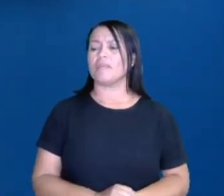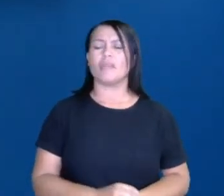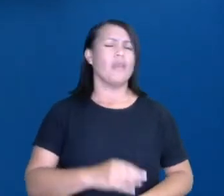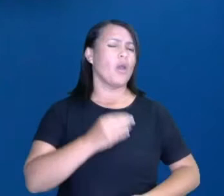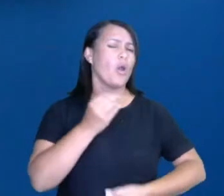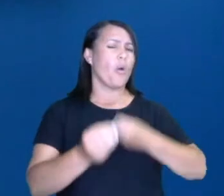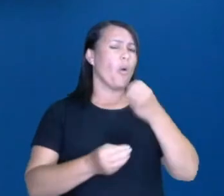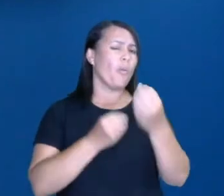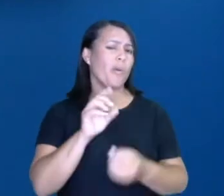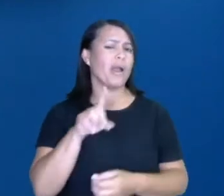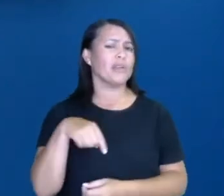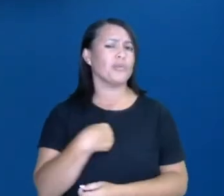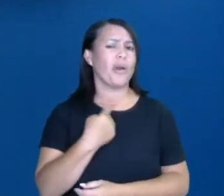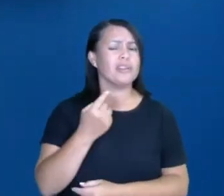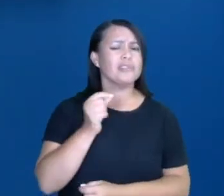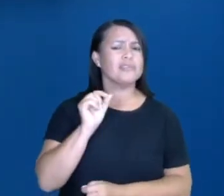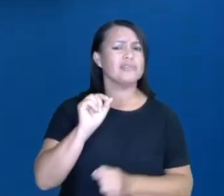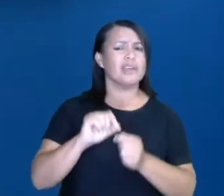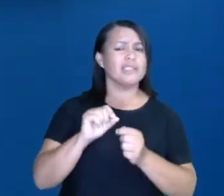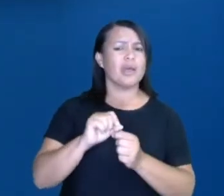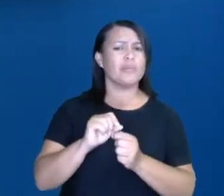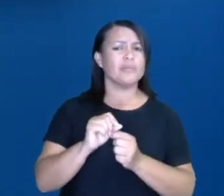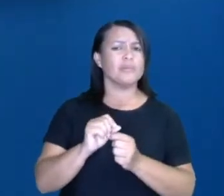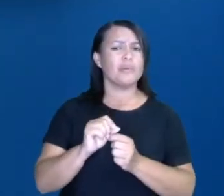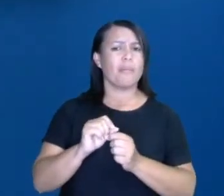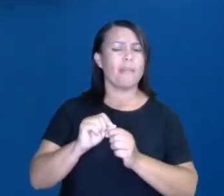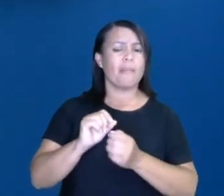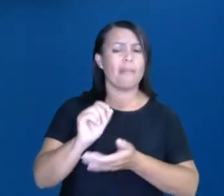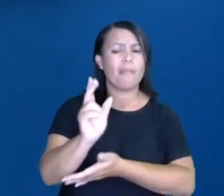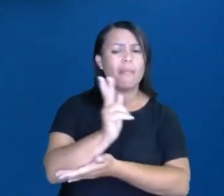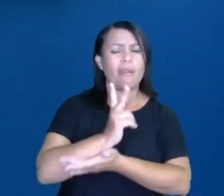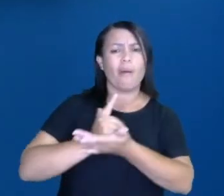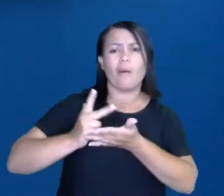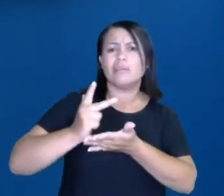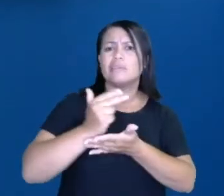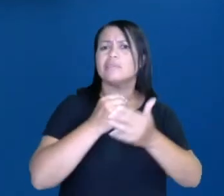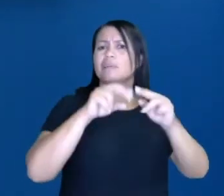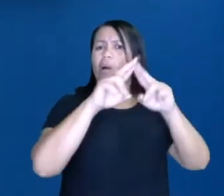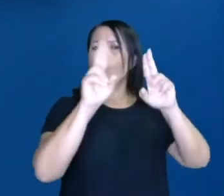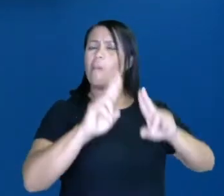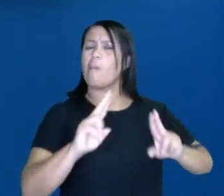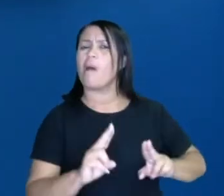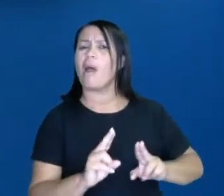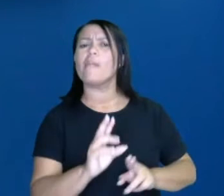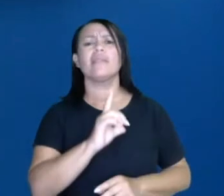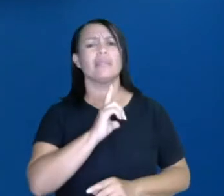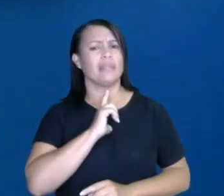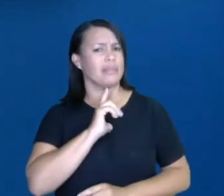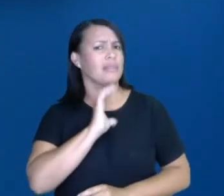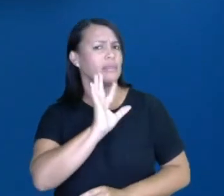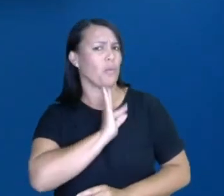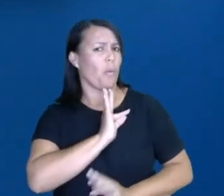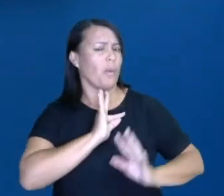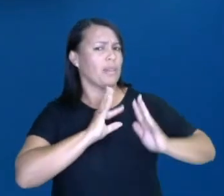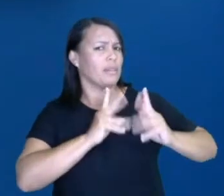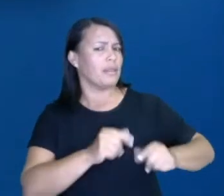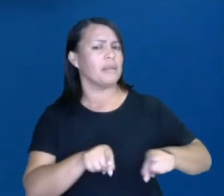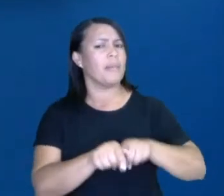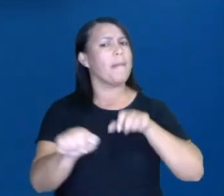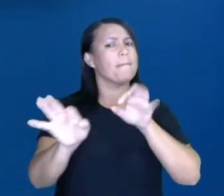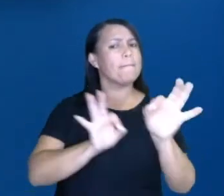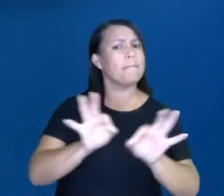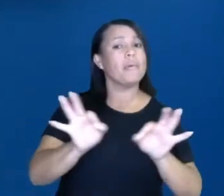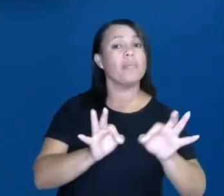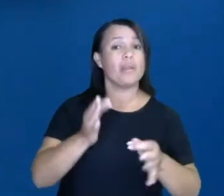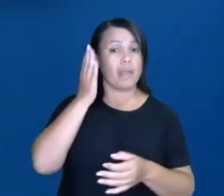Como é que a gente faz para elaborar esses mapas? Tem toda uma técnica, todo um preparo, e aí a gente vai começar